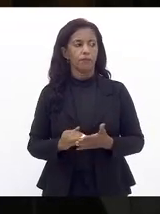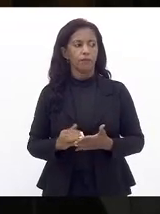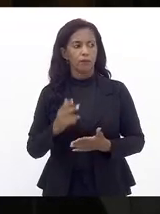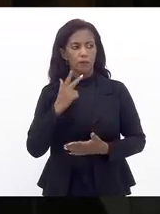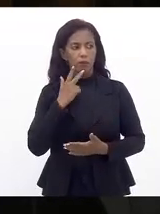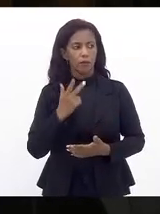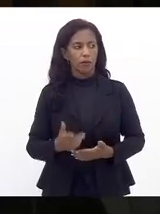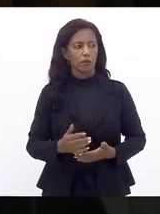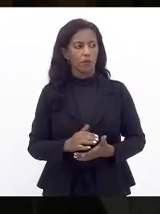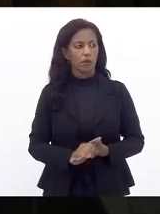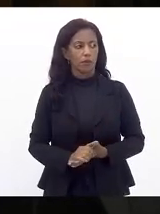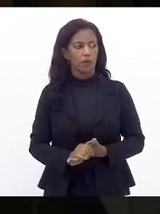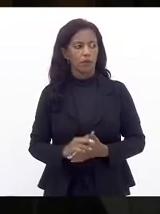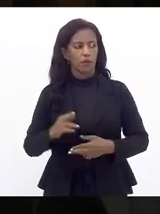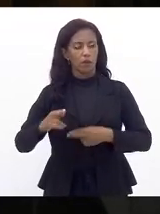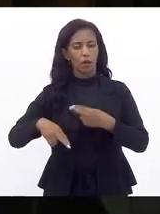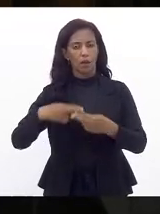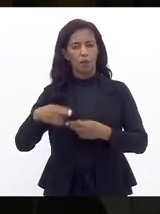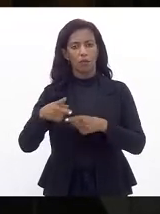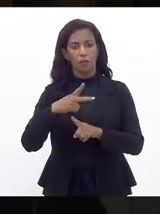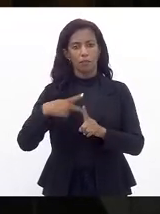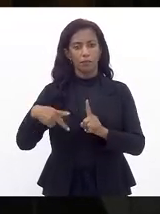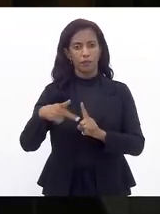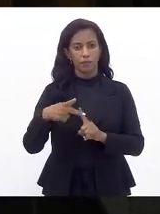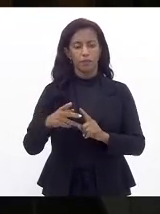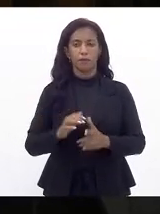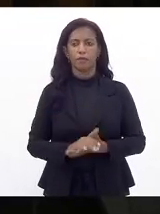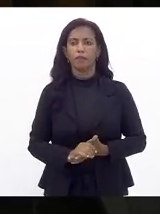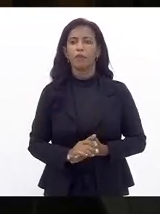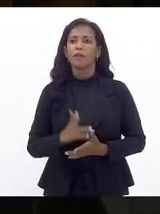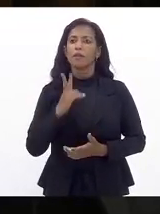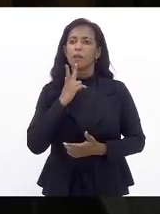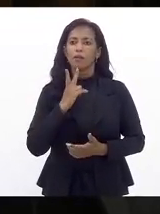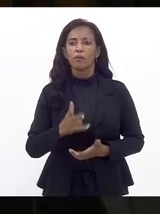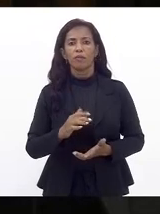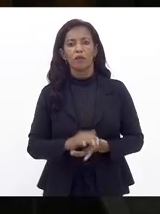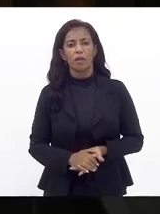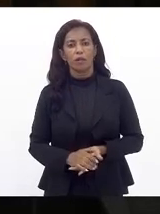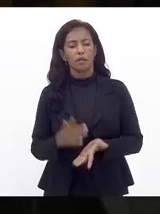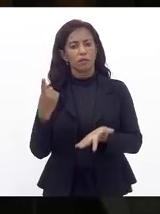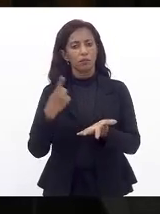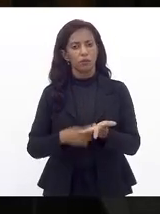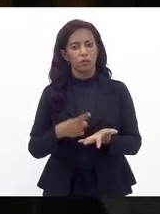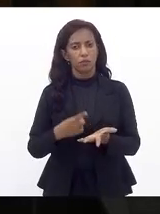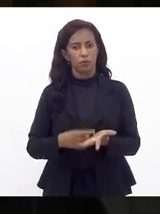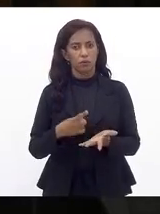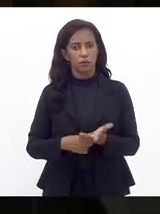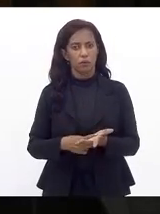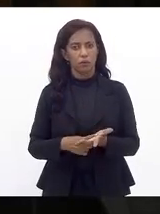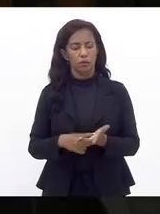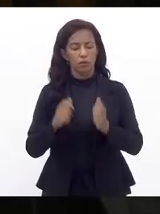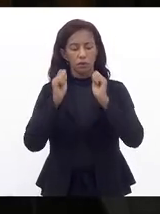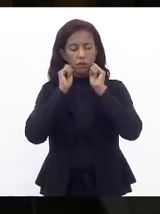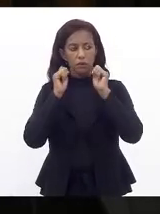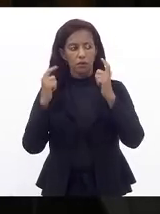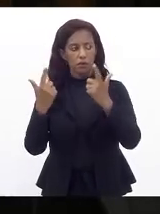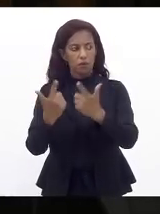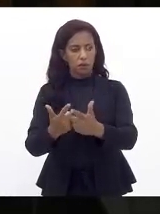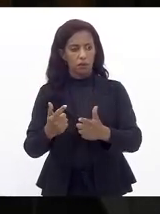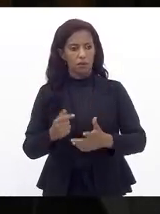respeito à reforma previdenciária. Dizer que é um compromisso da Assembleia